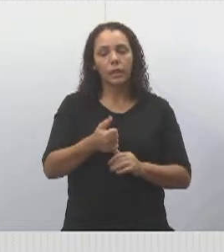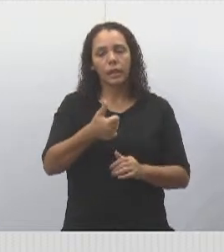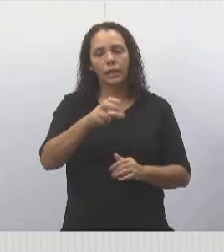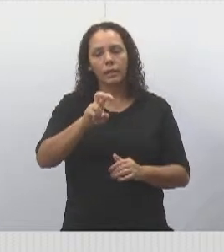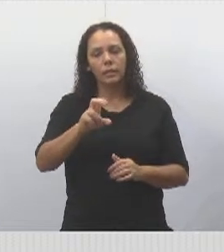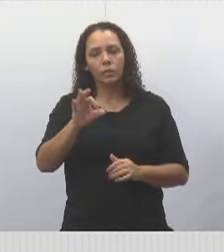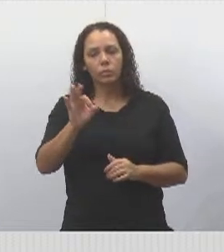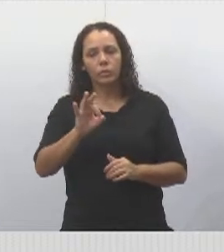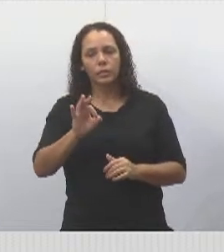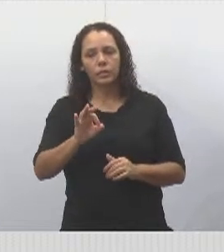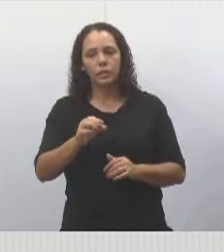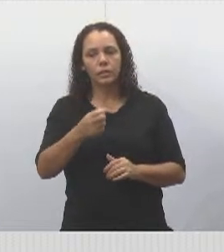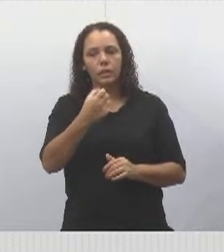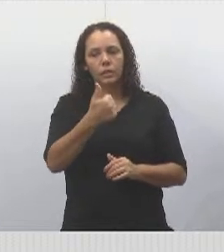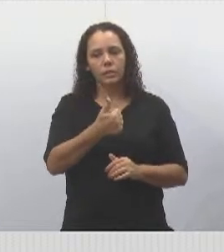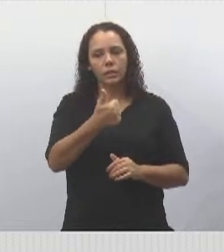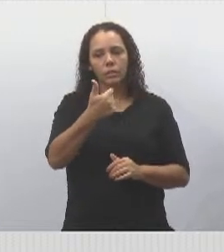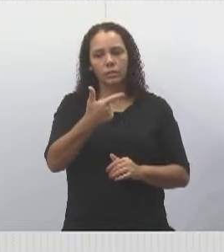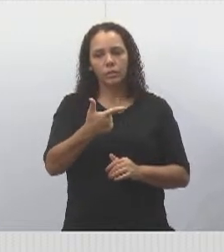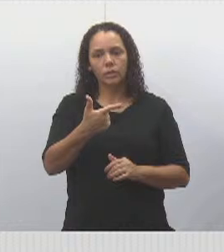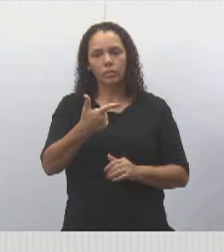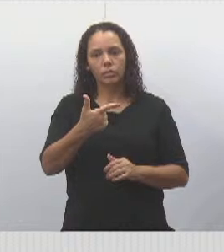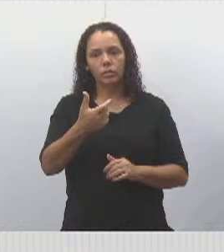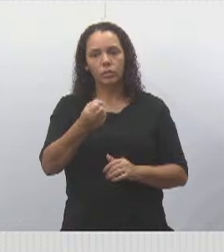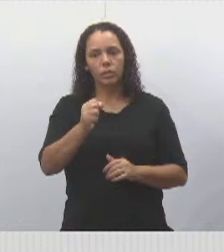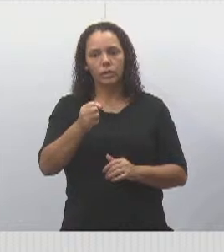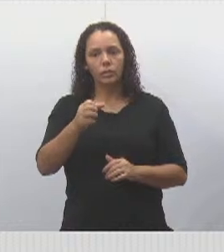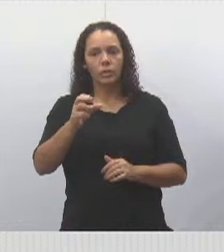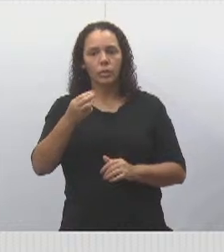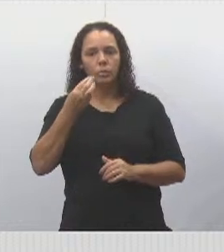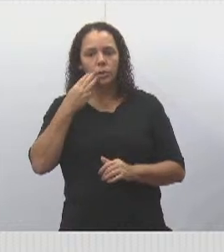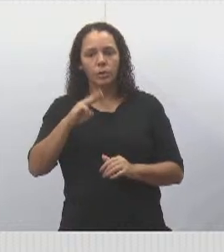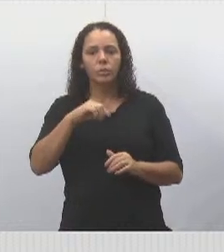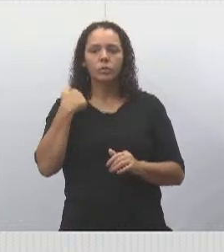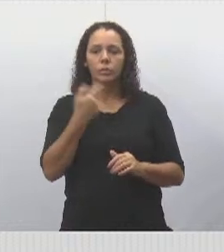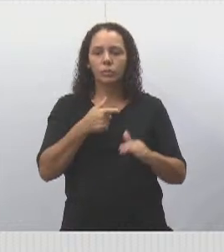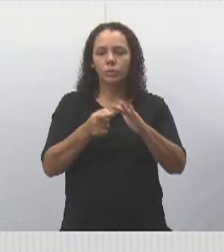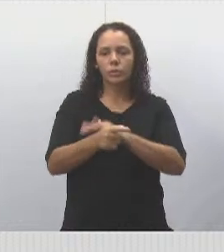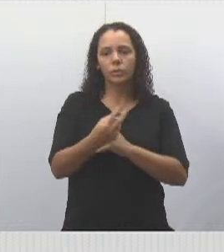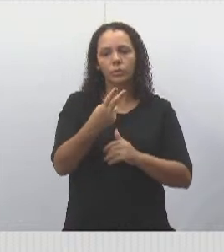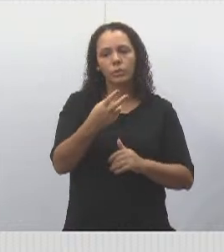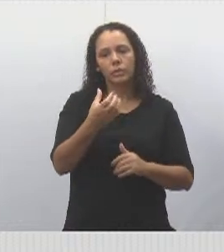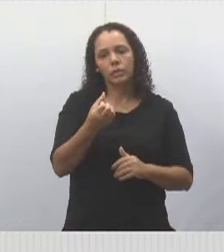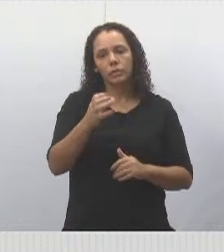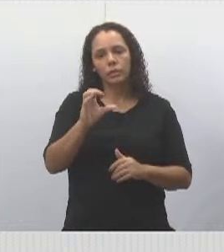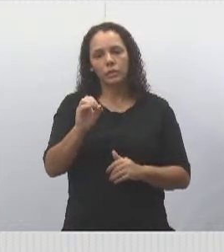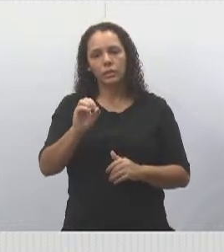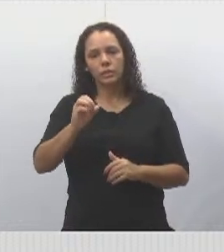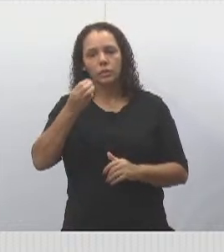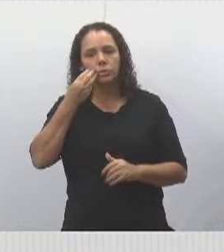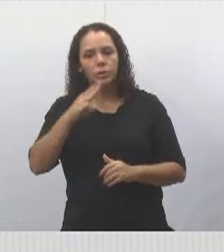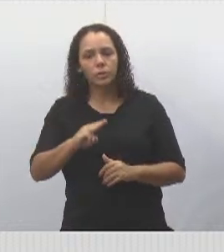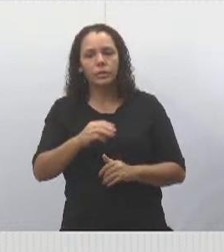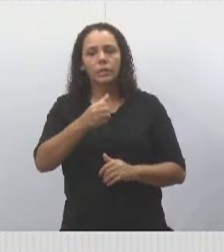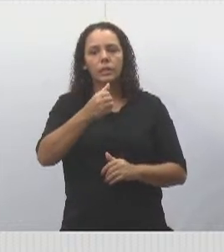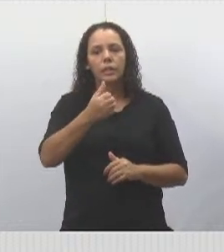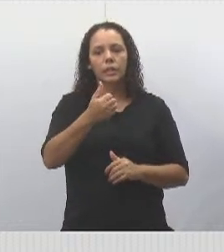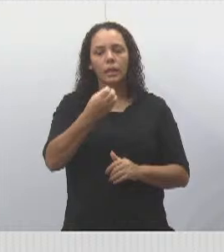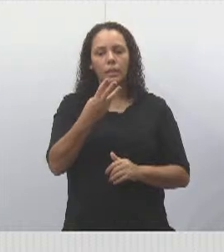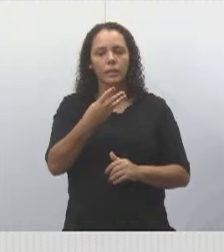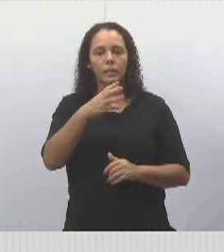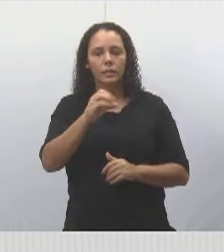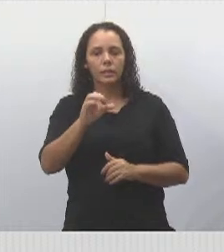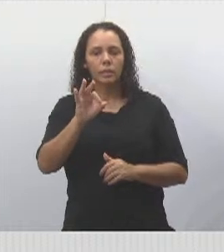15%, 128 milhões, nós estamos colocando 260 milhões, chegando em 30,4%. E